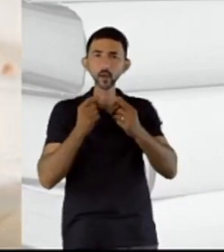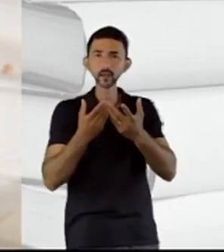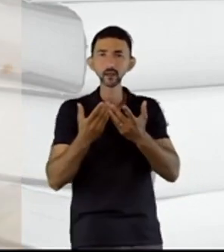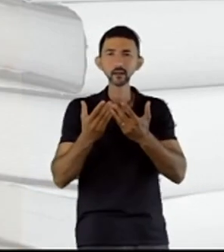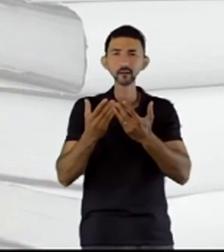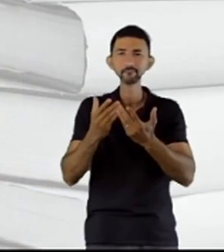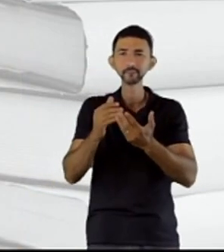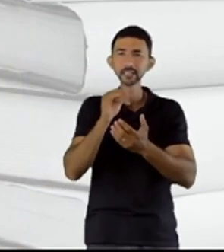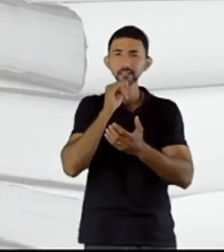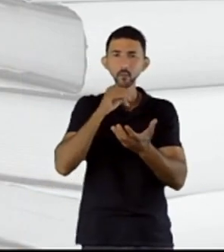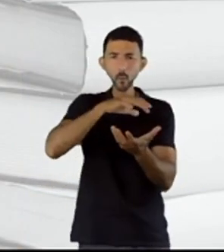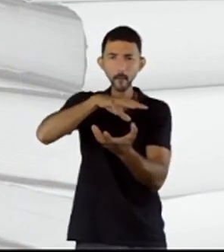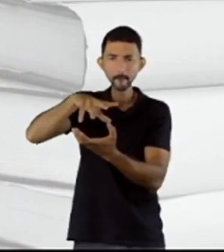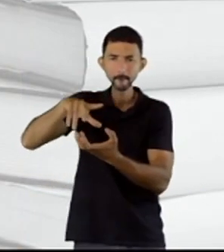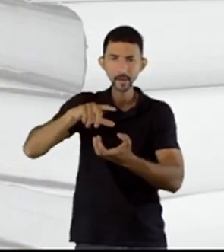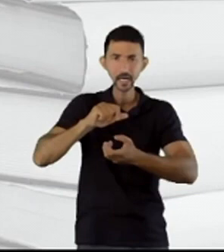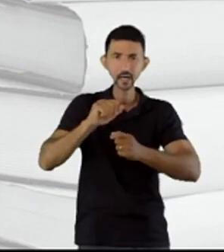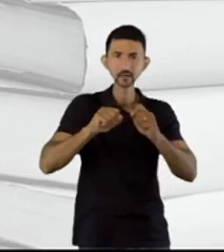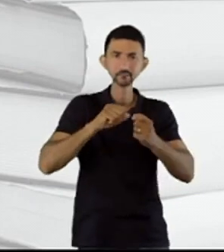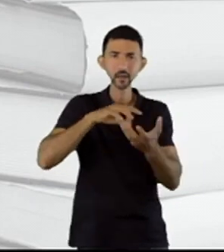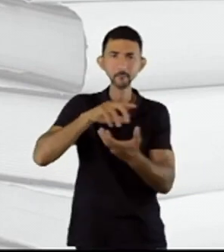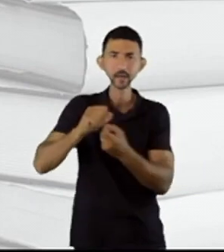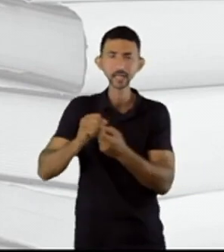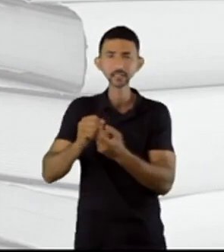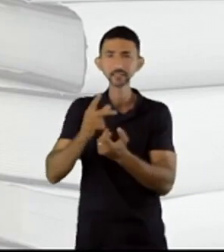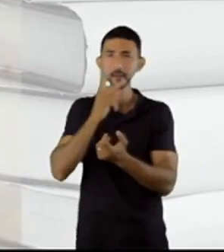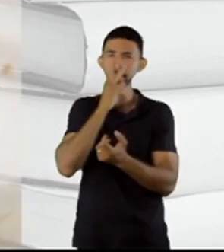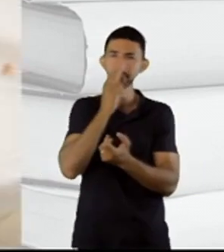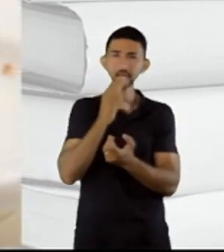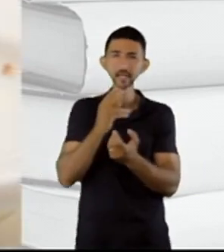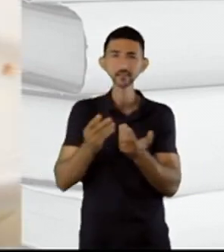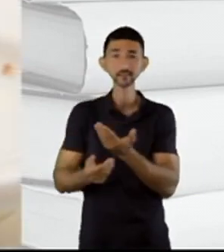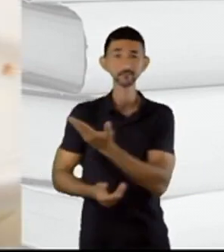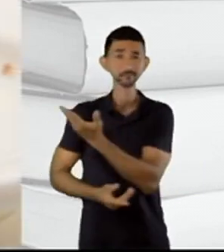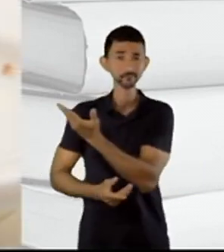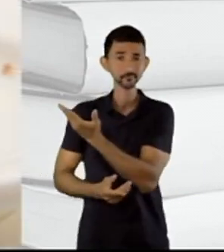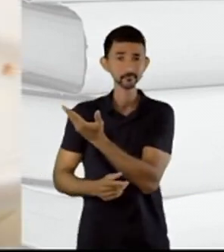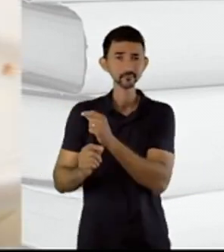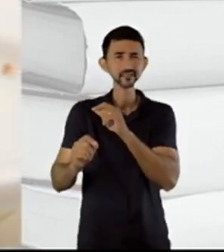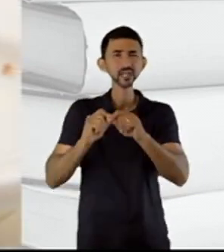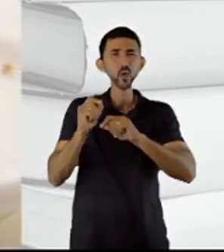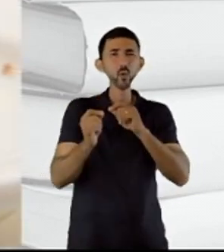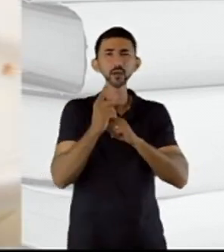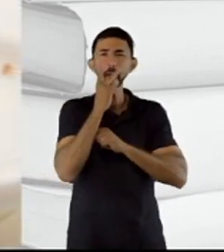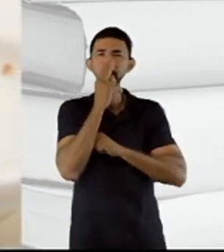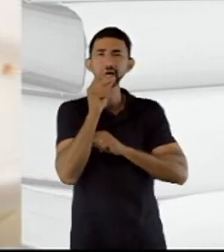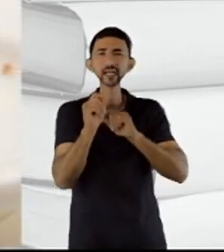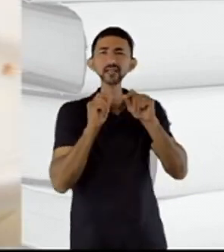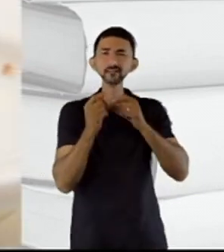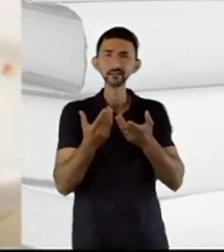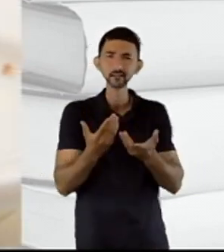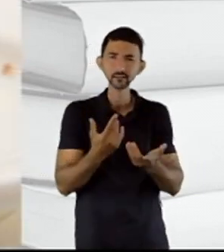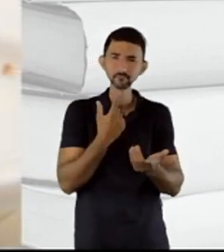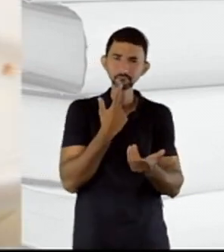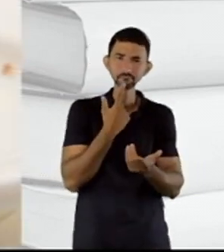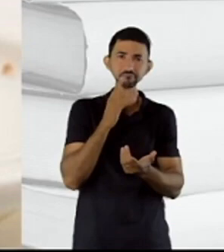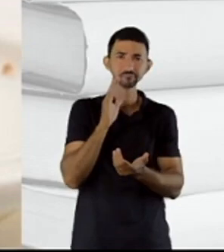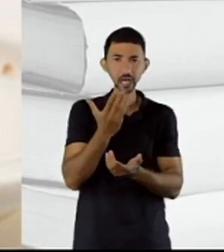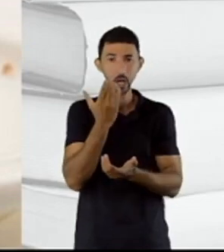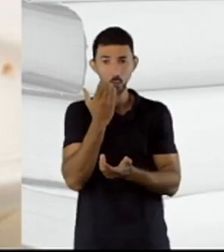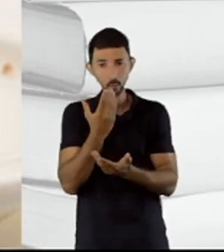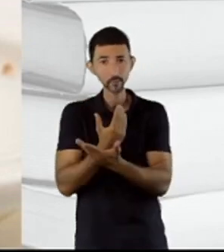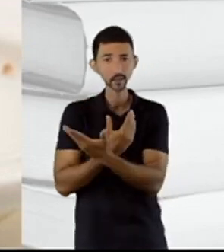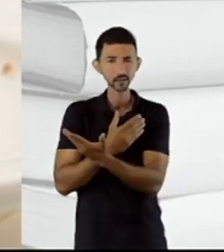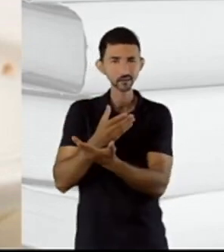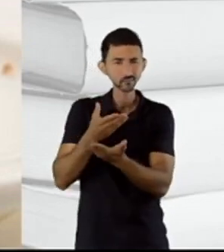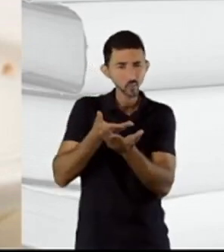a Terra, nesse caso, tem em comum com a coxinha? Muito bem. Se você já comeu alguma coxinha